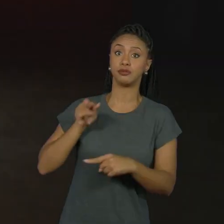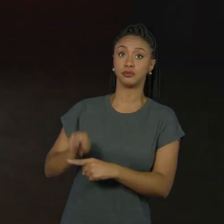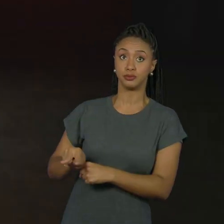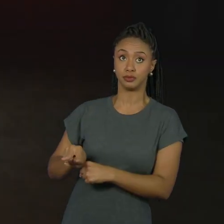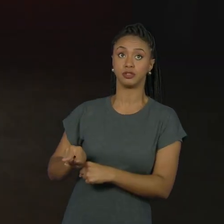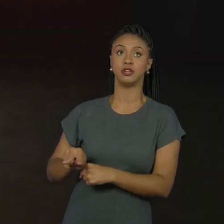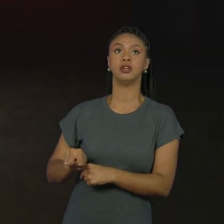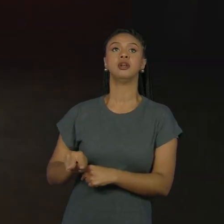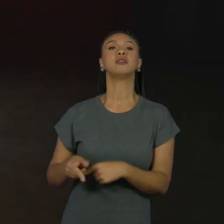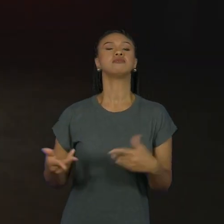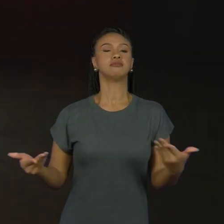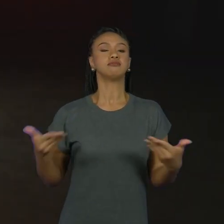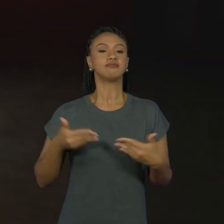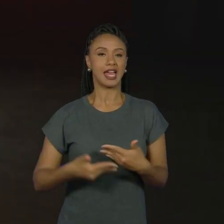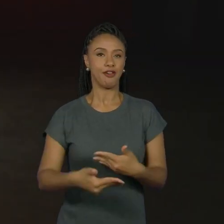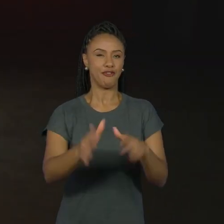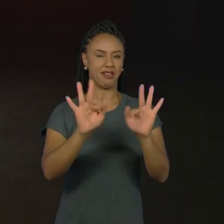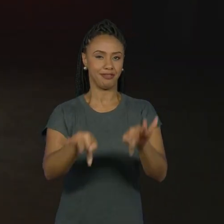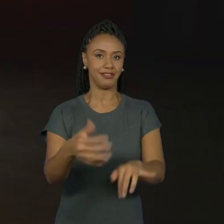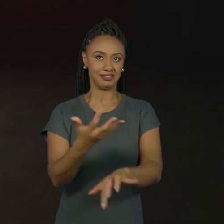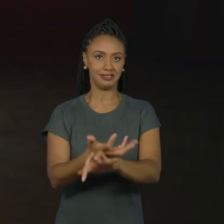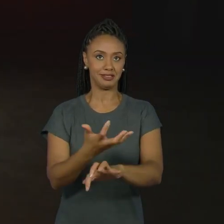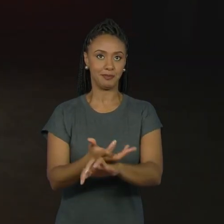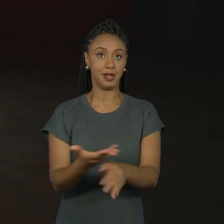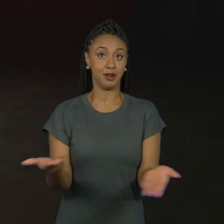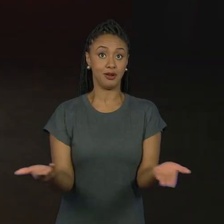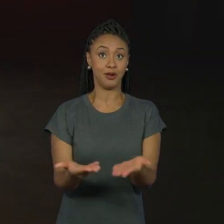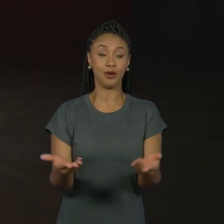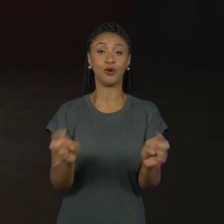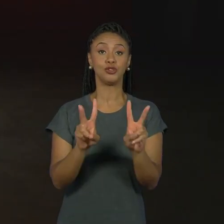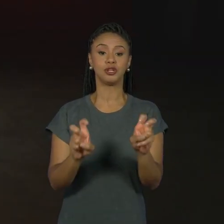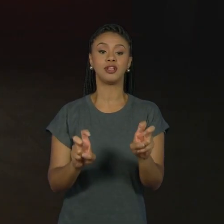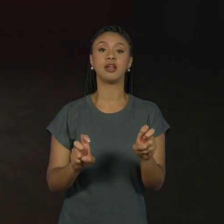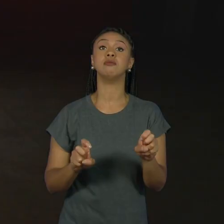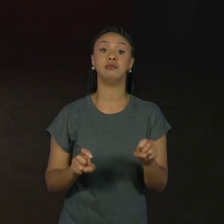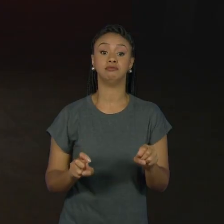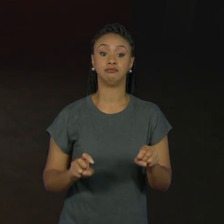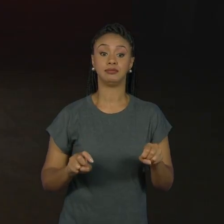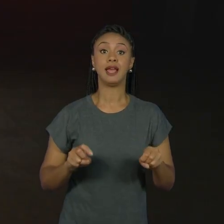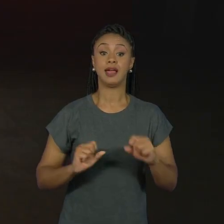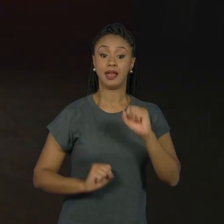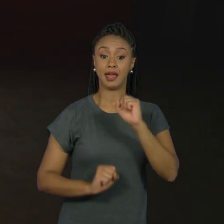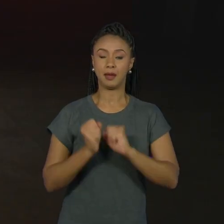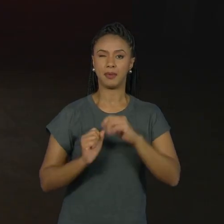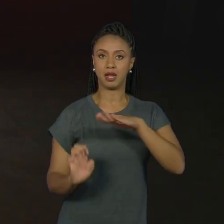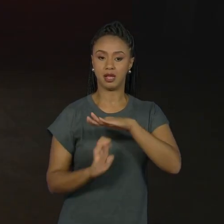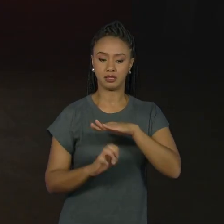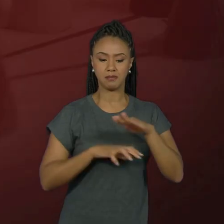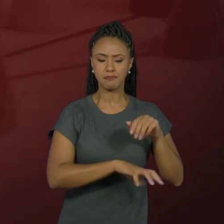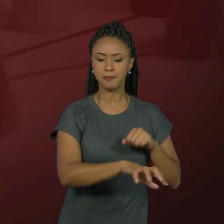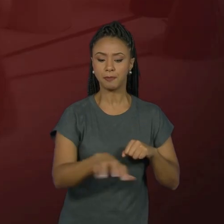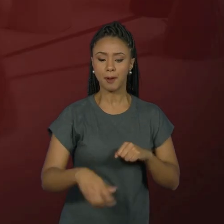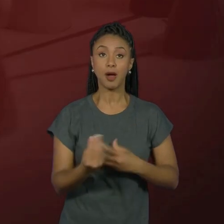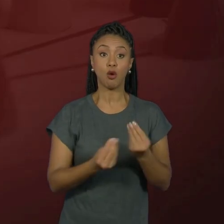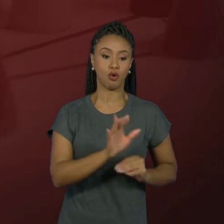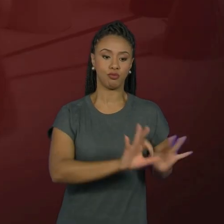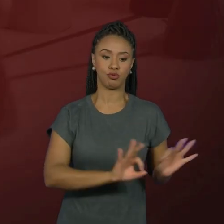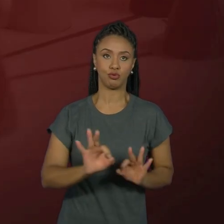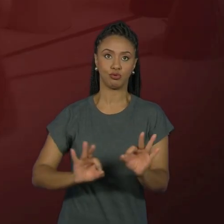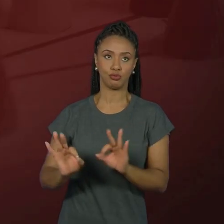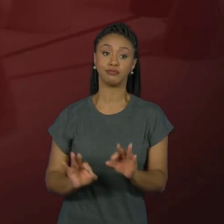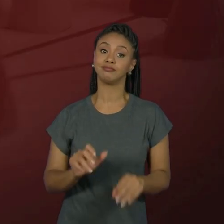finalizar, então, a disciplina, a gente vai falar de arquitetura corporativa, tá? Qual é a definição? A